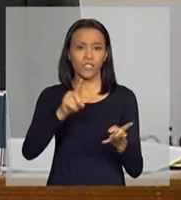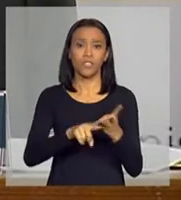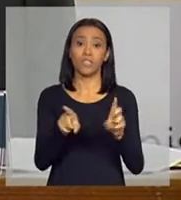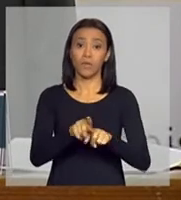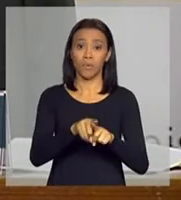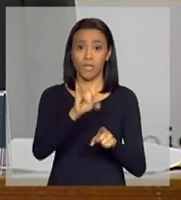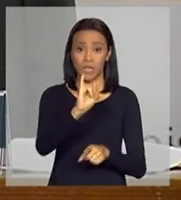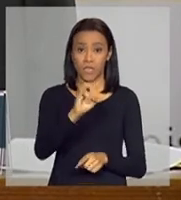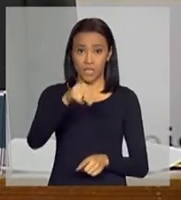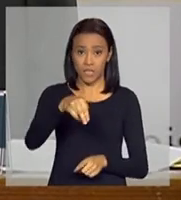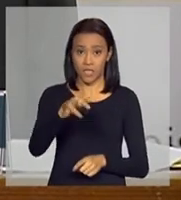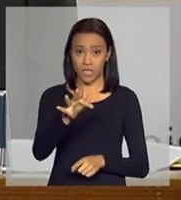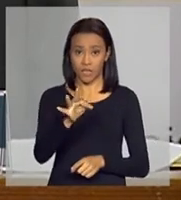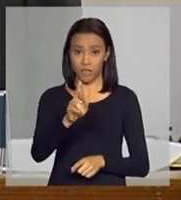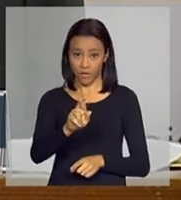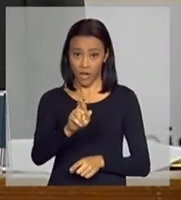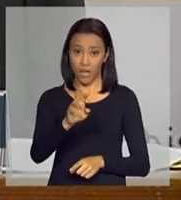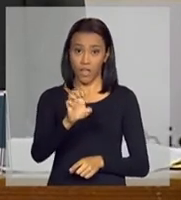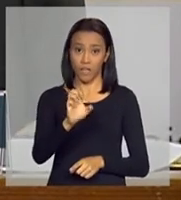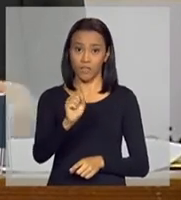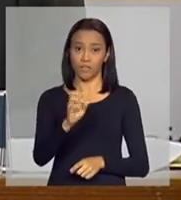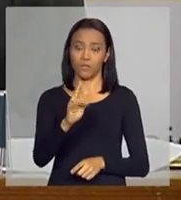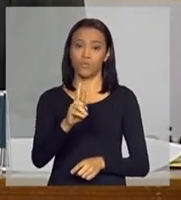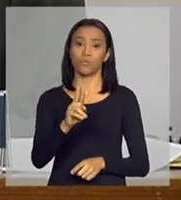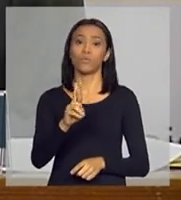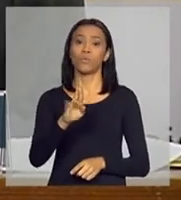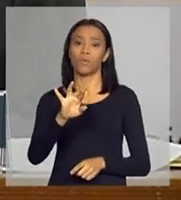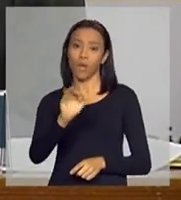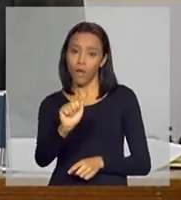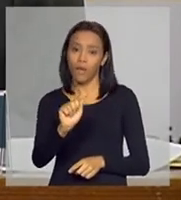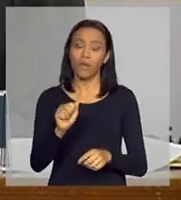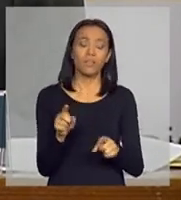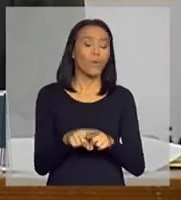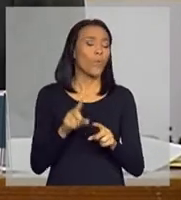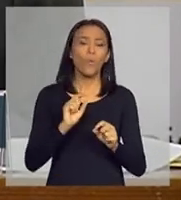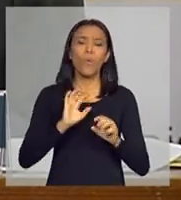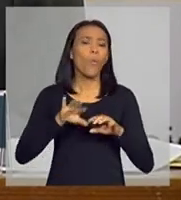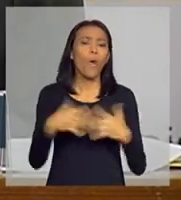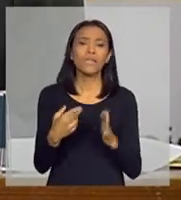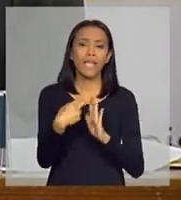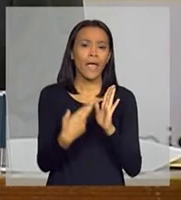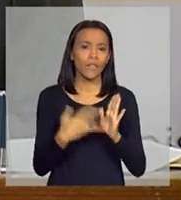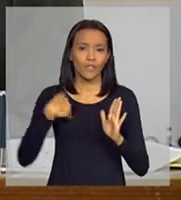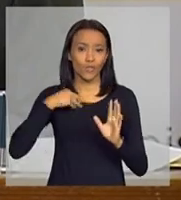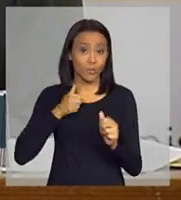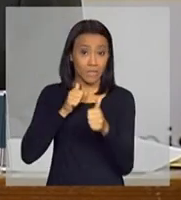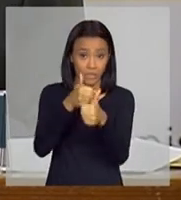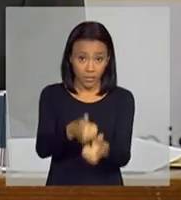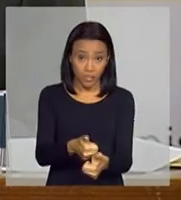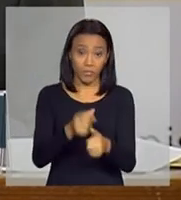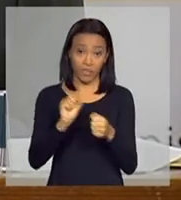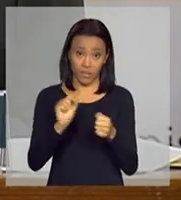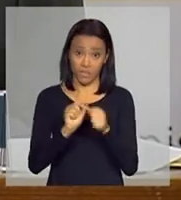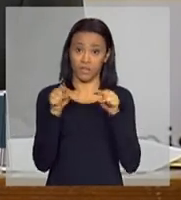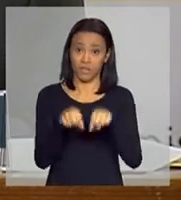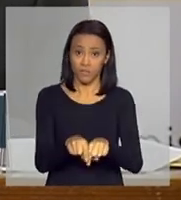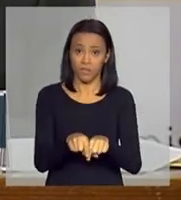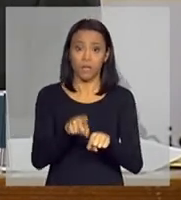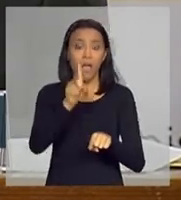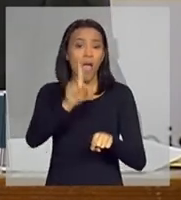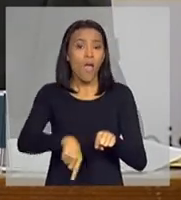parâmetros que nós estamos utilizando para esta fase não é